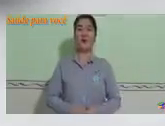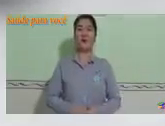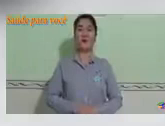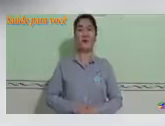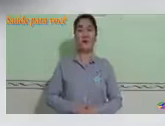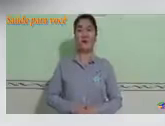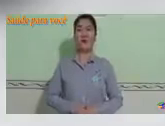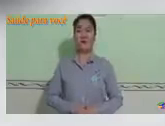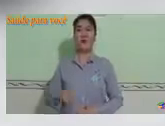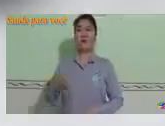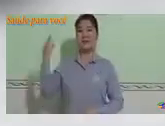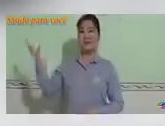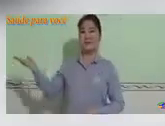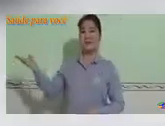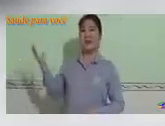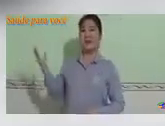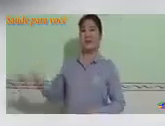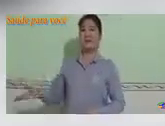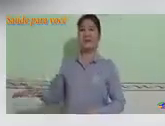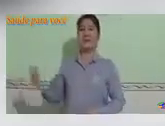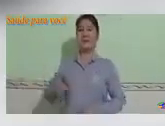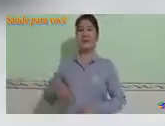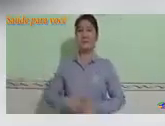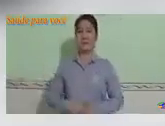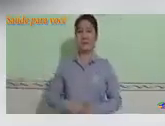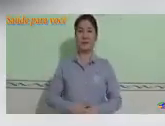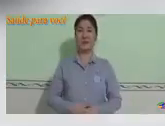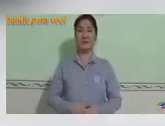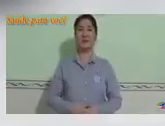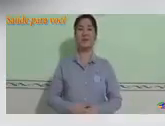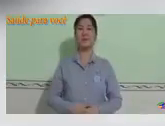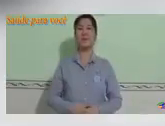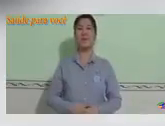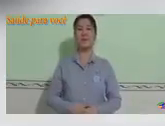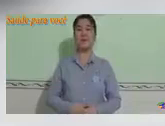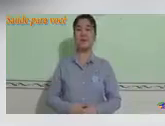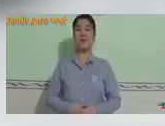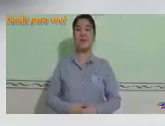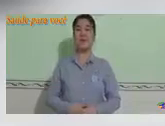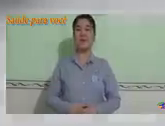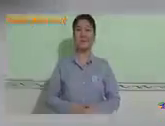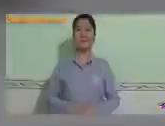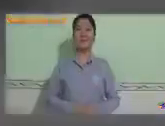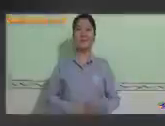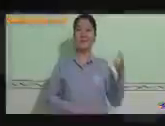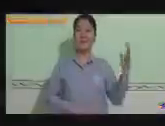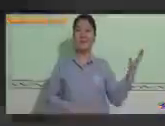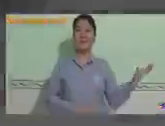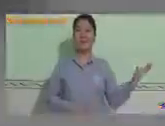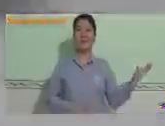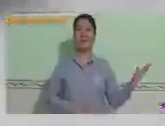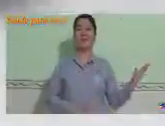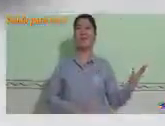SPINORETOCOMBARRA exercício focado para trabalhar dois pontos peitoral médio ponto este é um dos exercícios mais clássicos para treinar